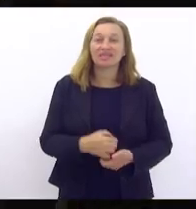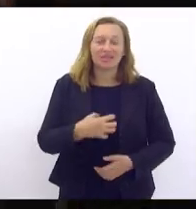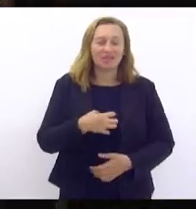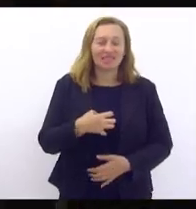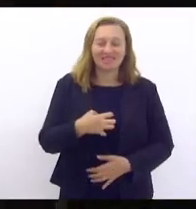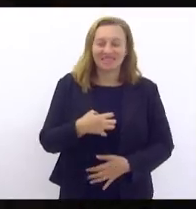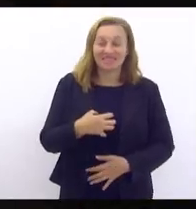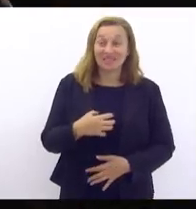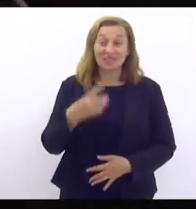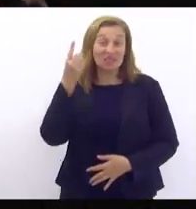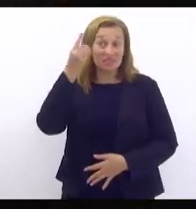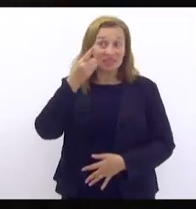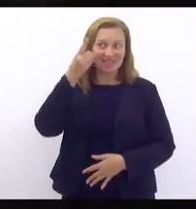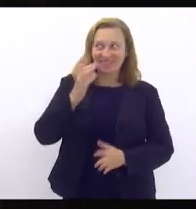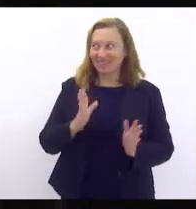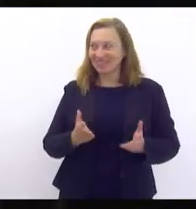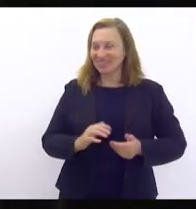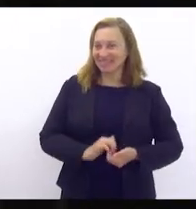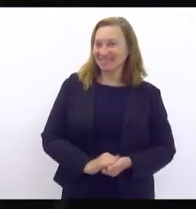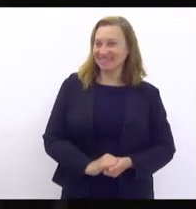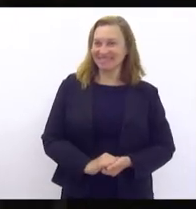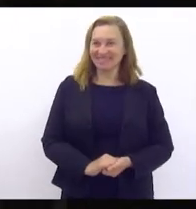aqui agora